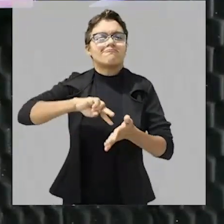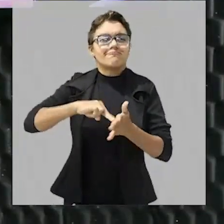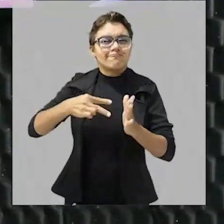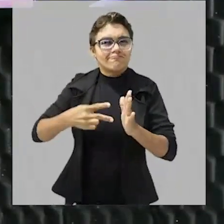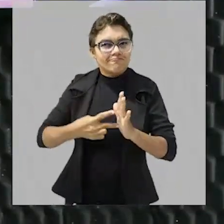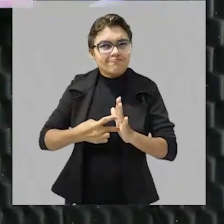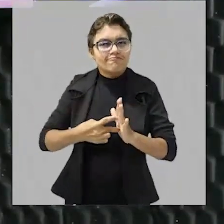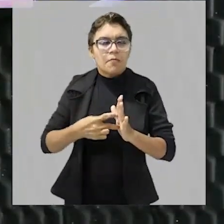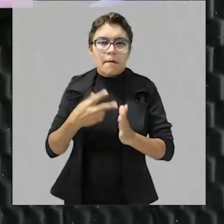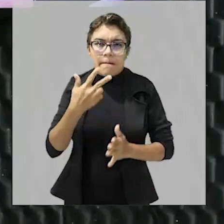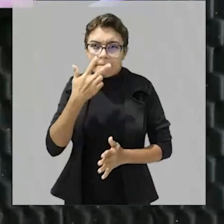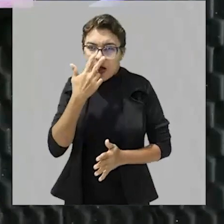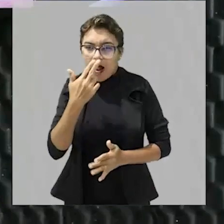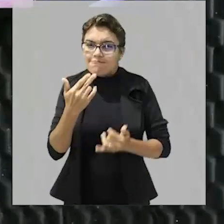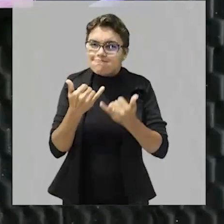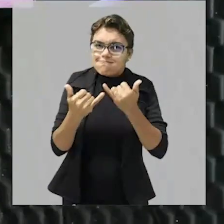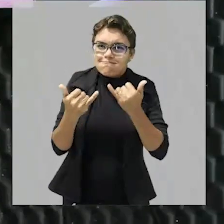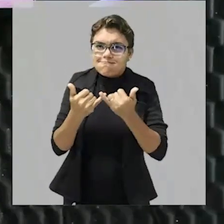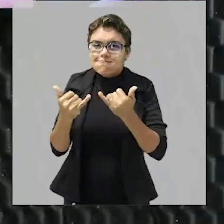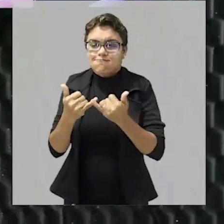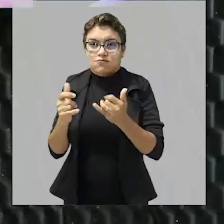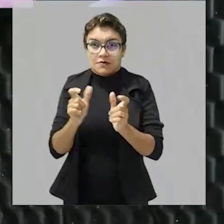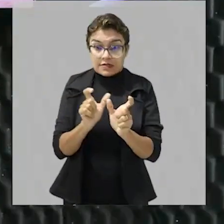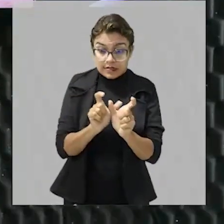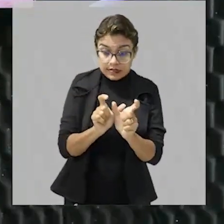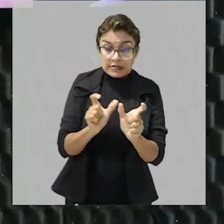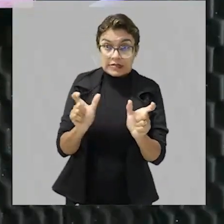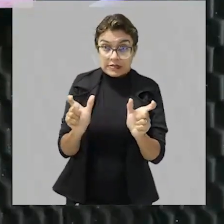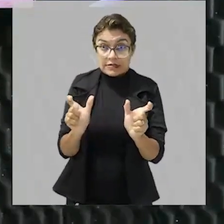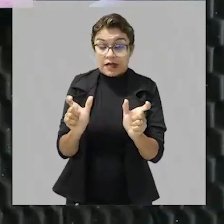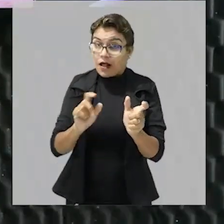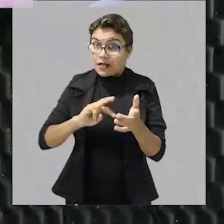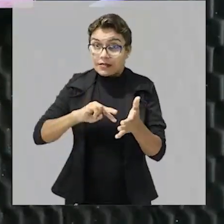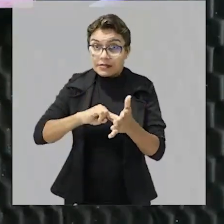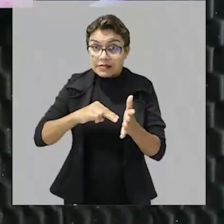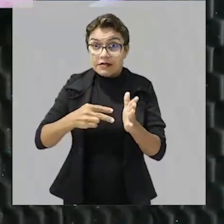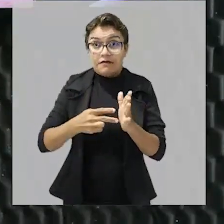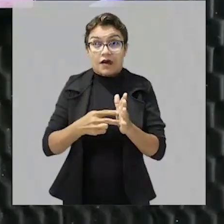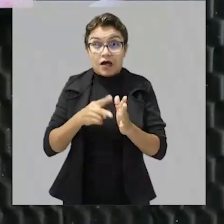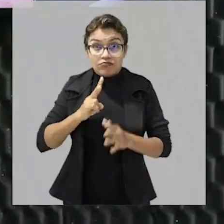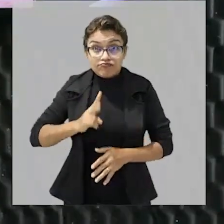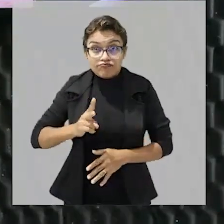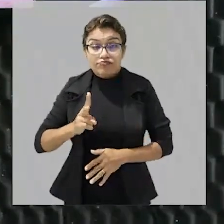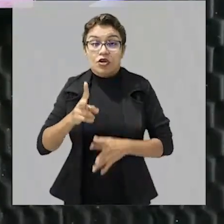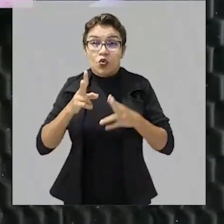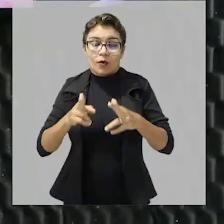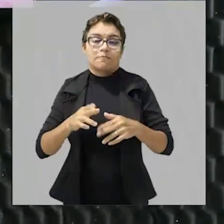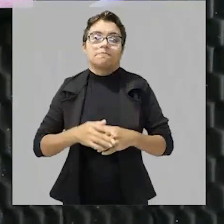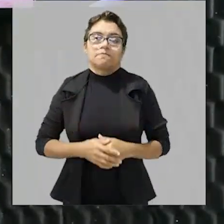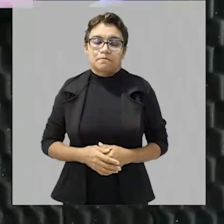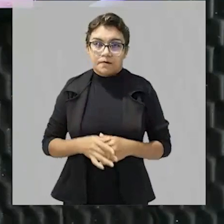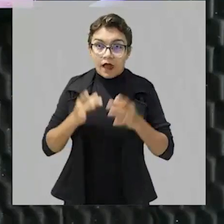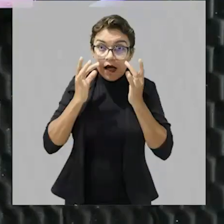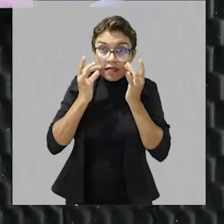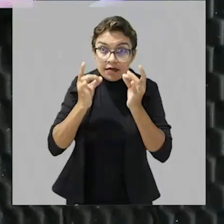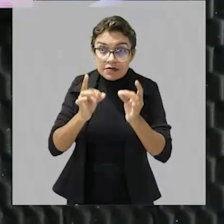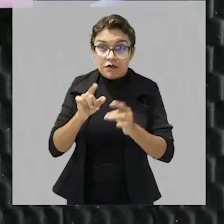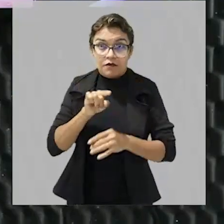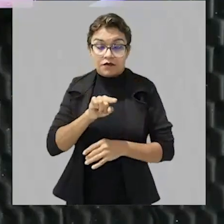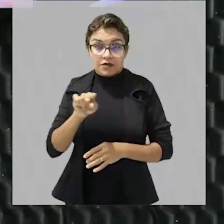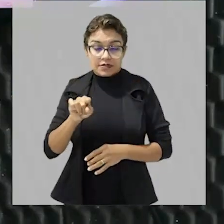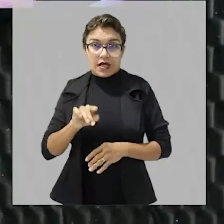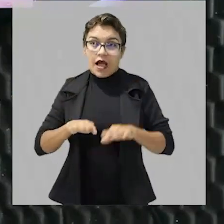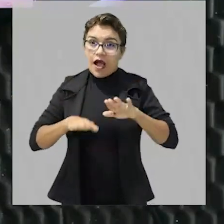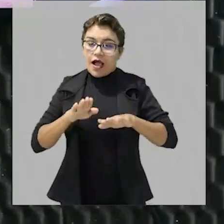e do Enem, onde a gente precisa fazer uma redação, a gente precisa lembrar desses assuntos, né? Essa é a segunda aula